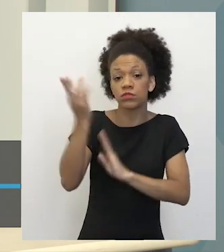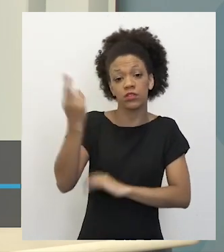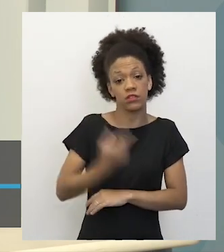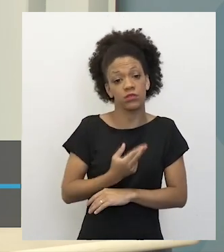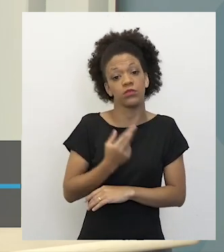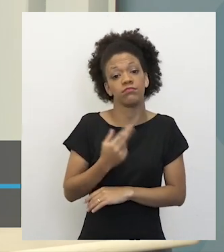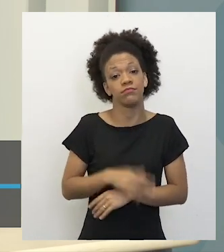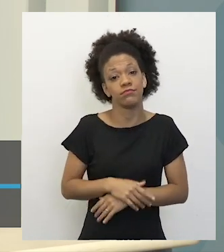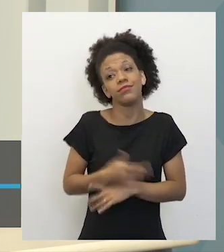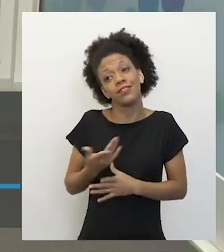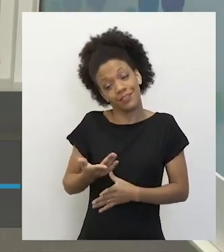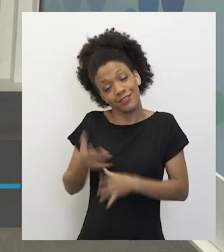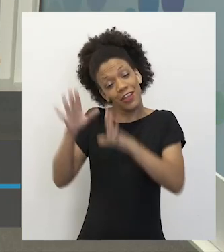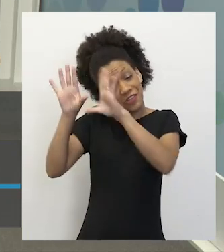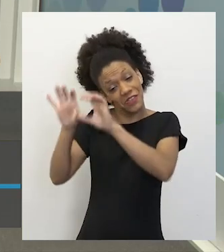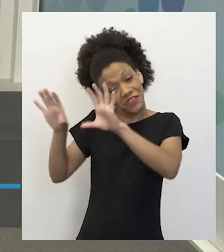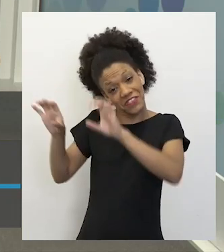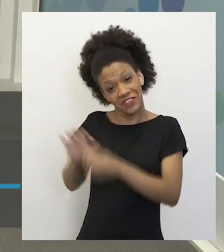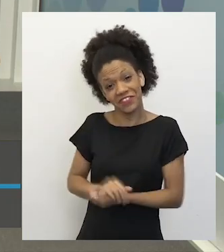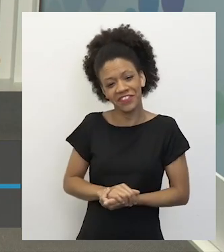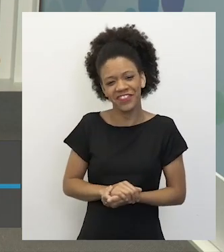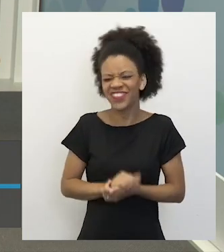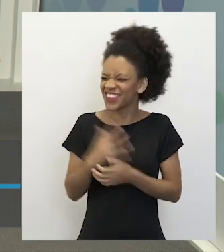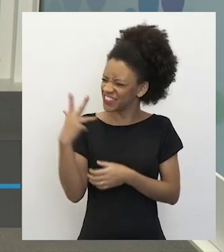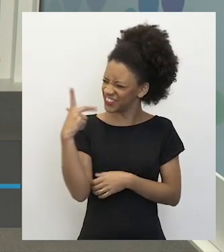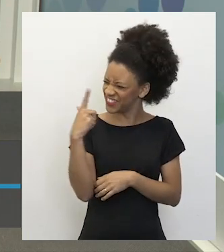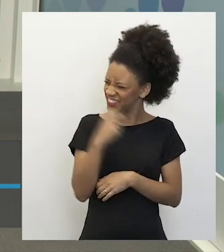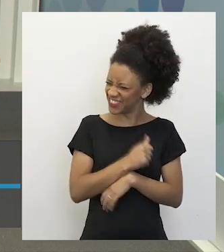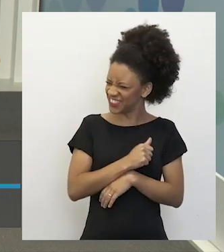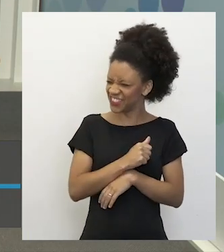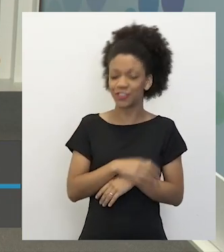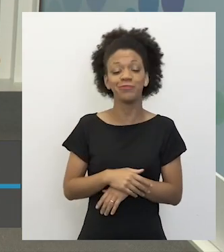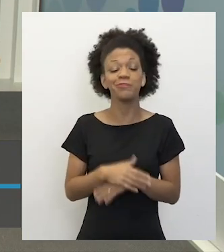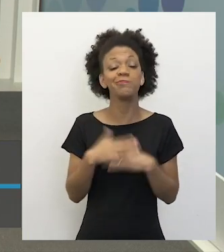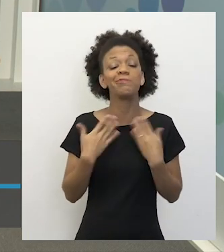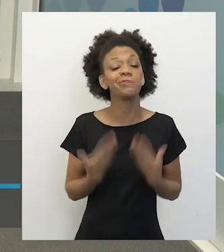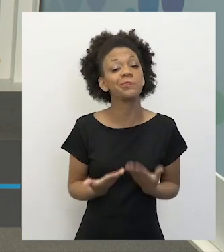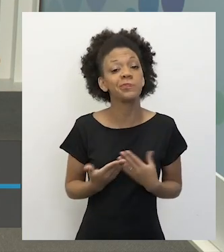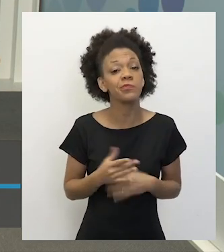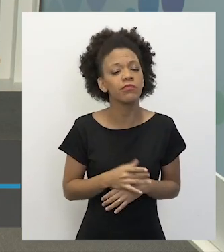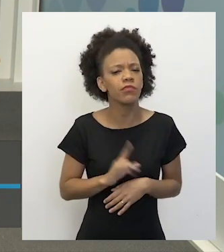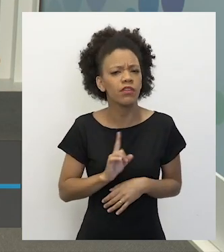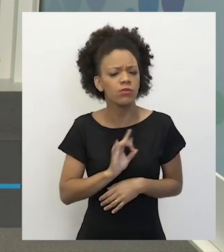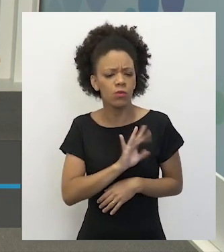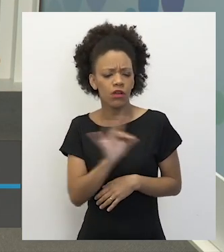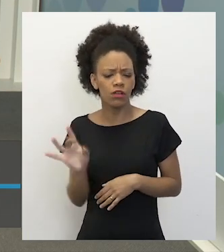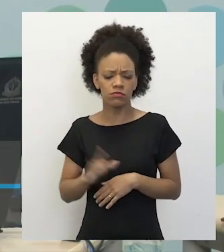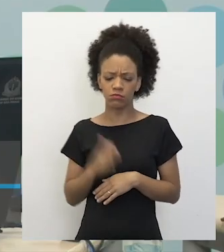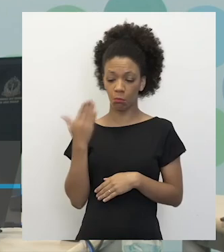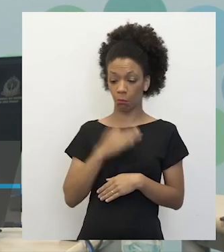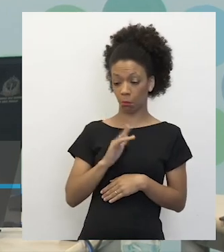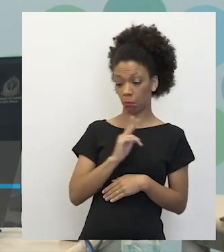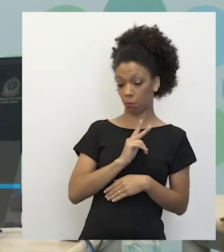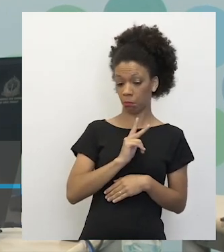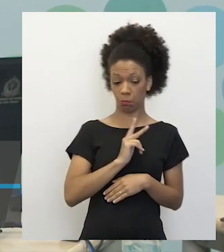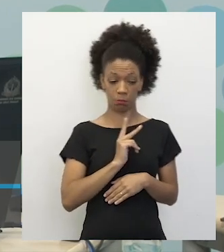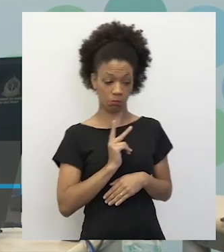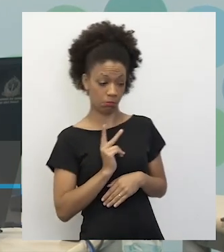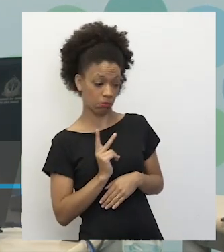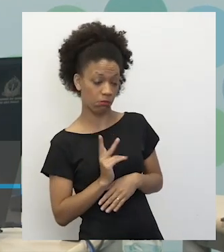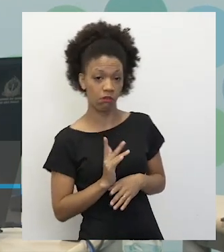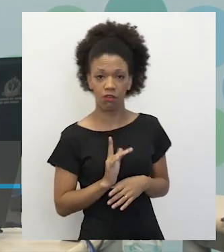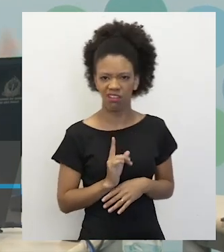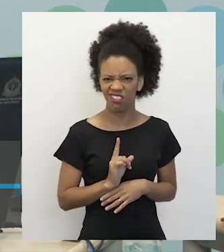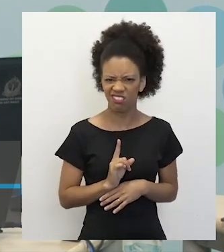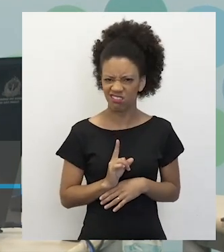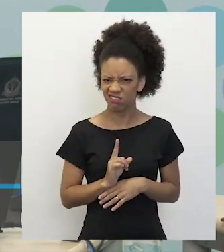do céu. Muito bem, que bonitinho. Ou seja, não cada um defender o seu ponto de vista, cada um vender o seu